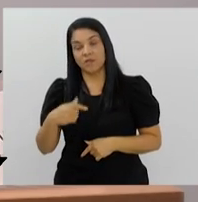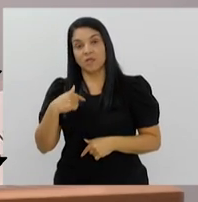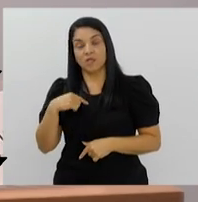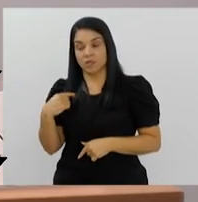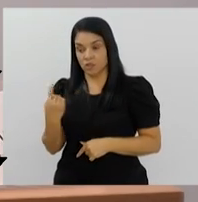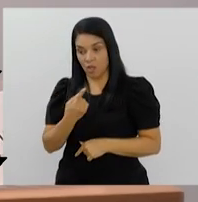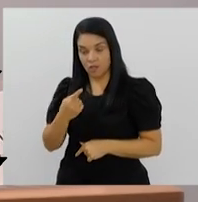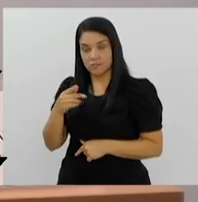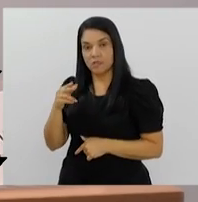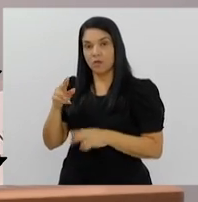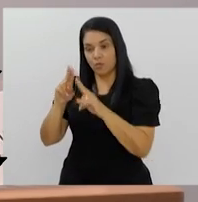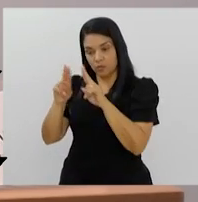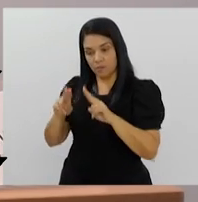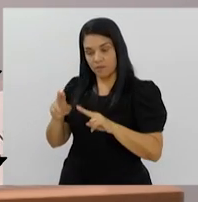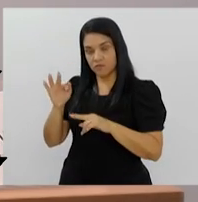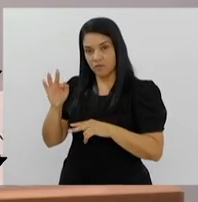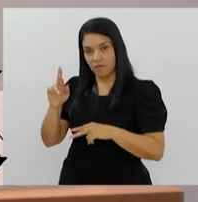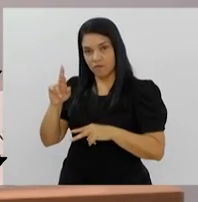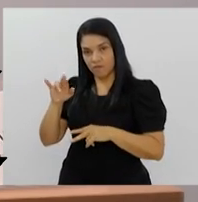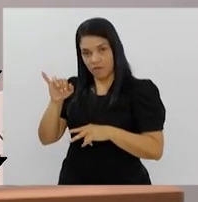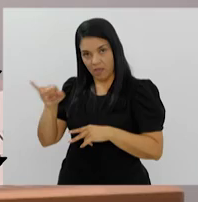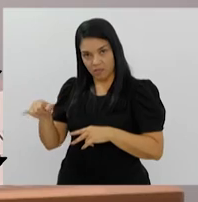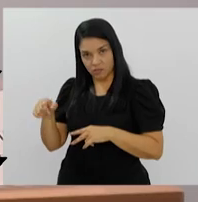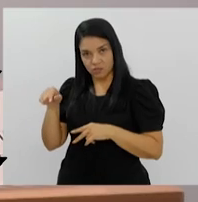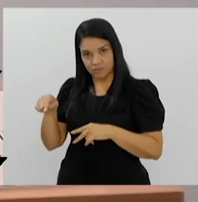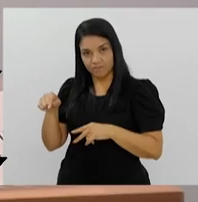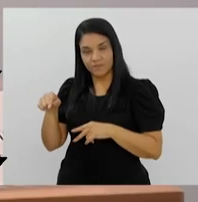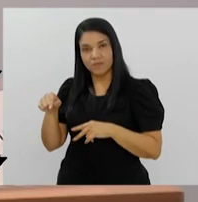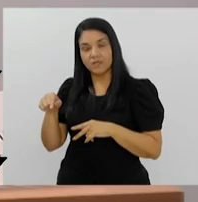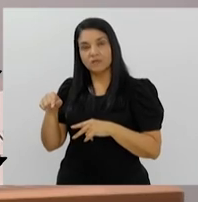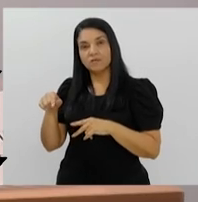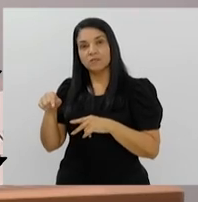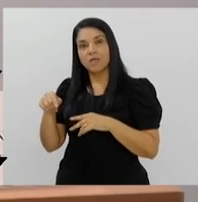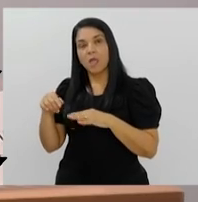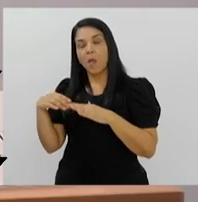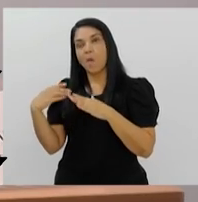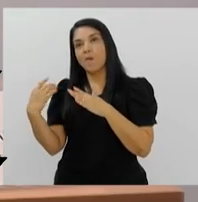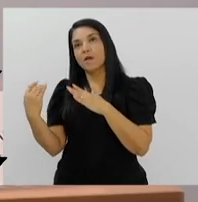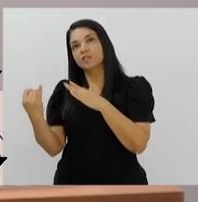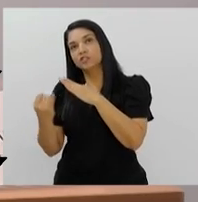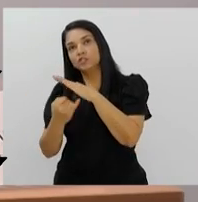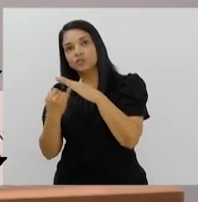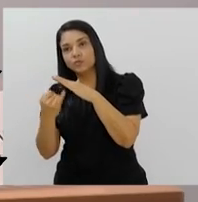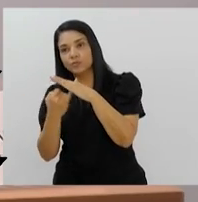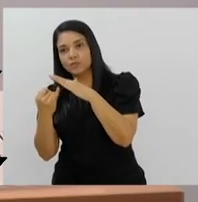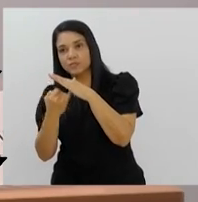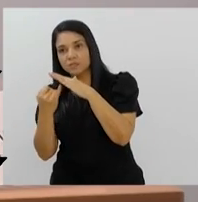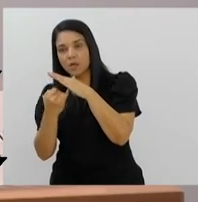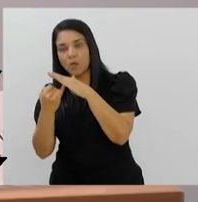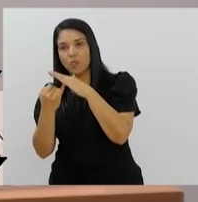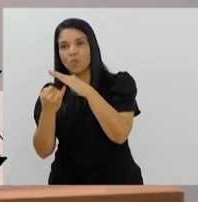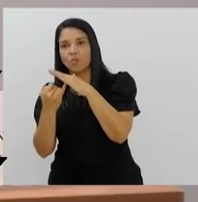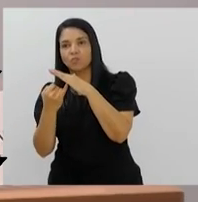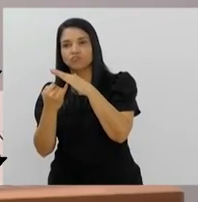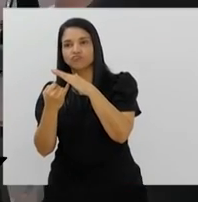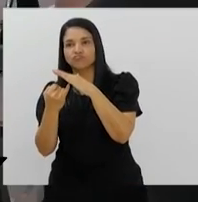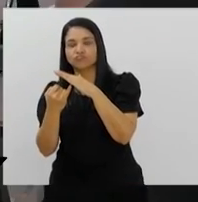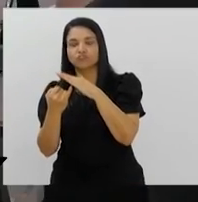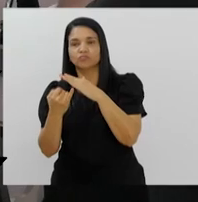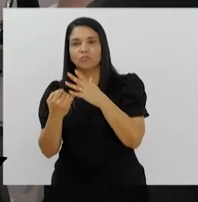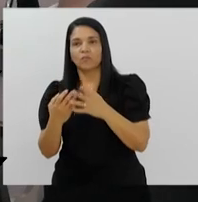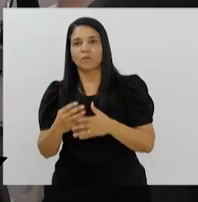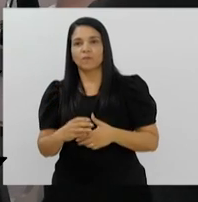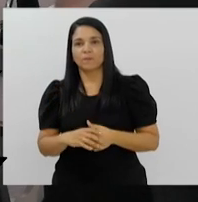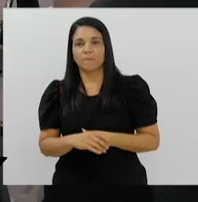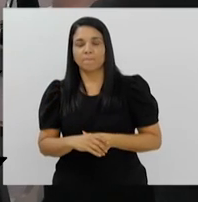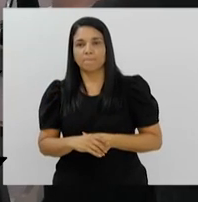Federação ela ela como se fosse uma uma instituição de Segunda instância Então ela é dirime doutor me me perdoe